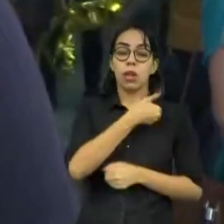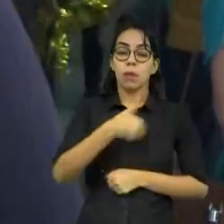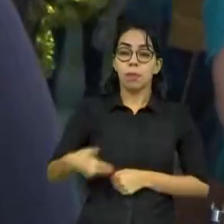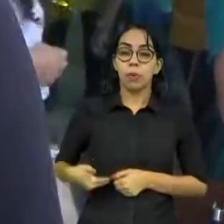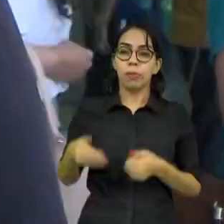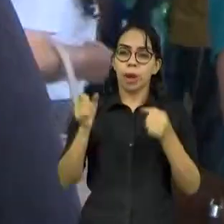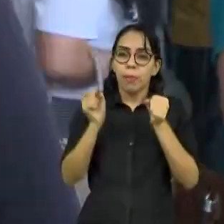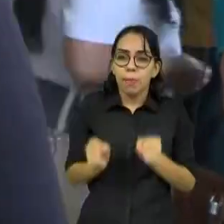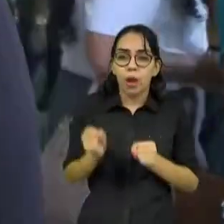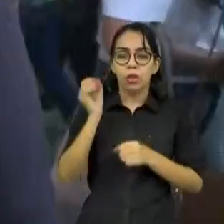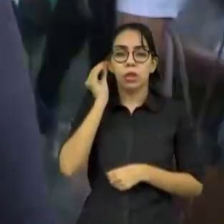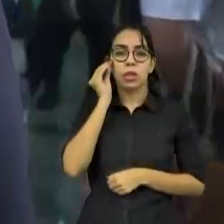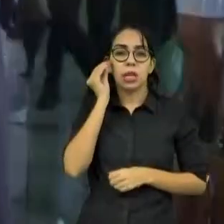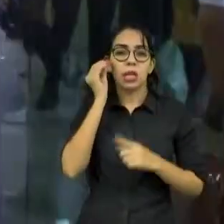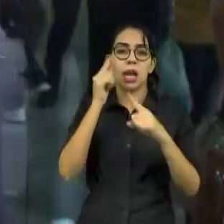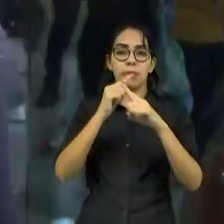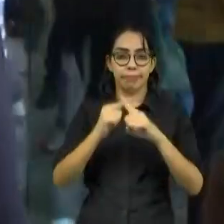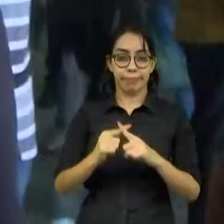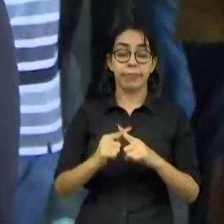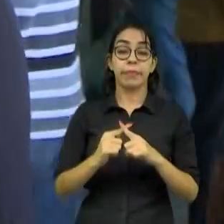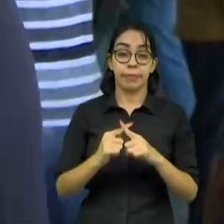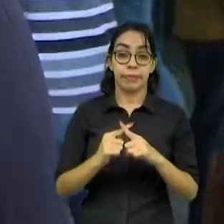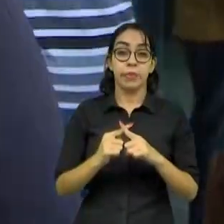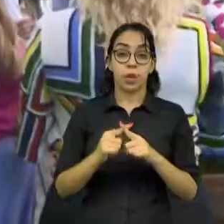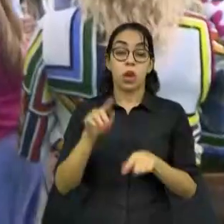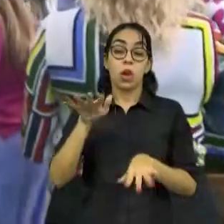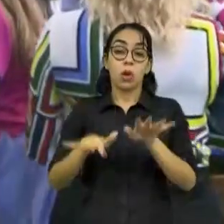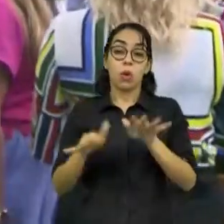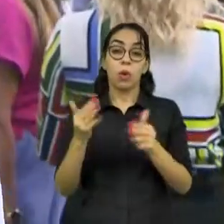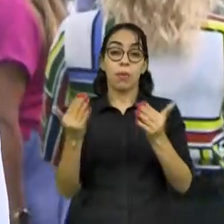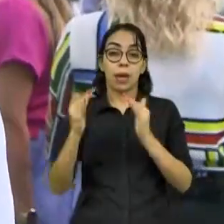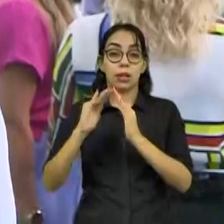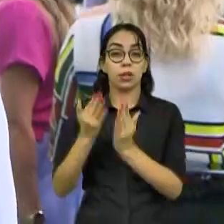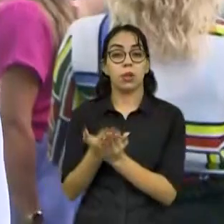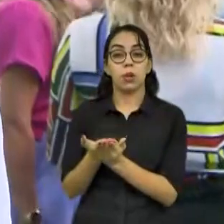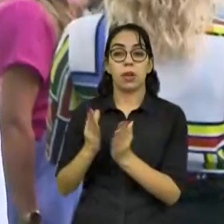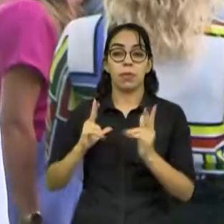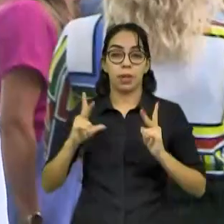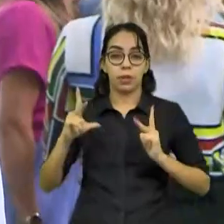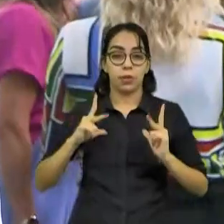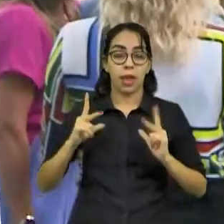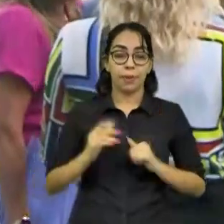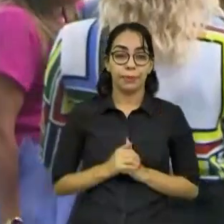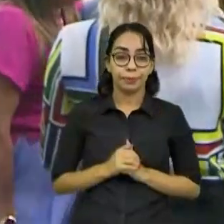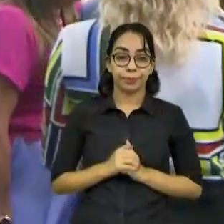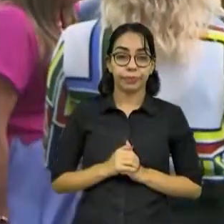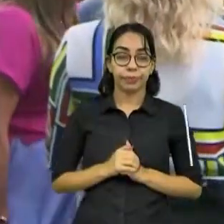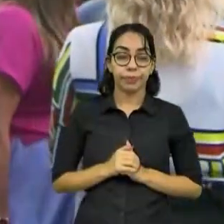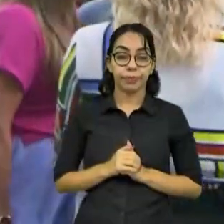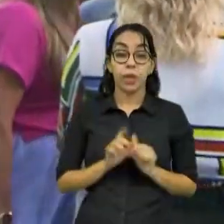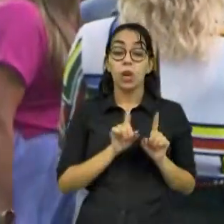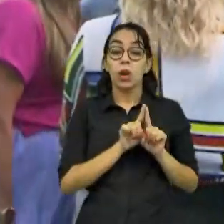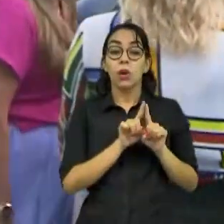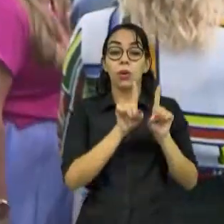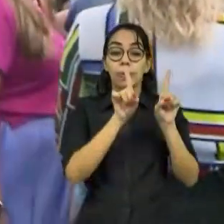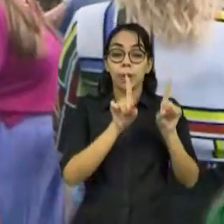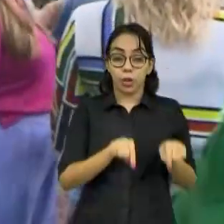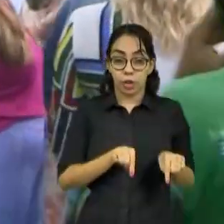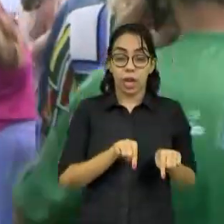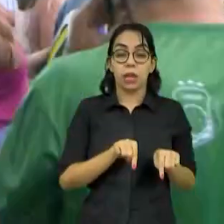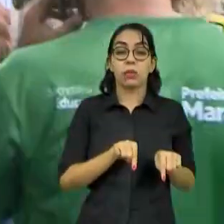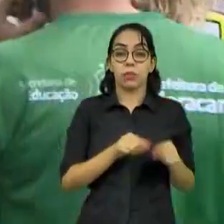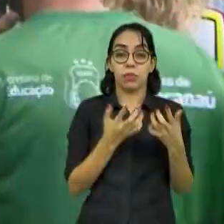igual com quem tem condição de pagar uma escola particular. É o Mais Pai, que foi uma das ferramentas que